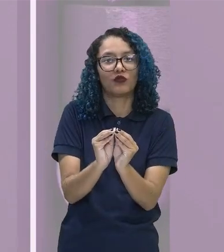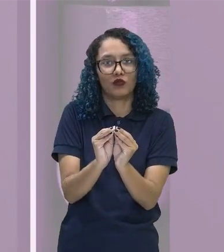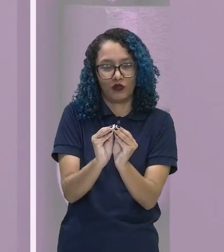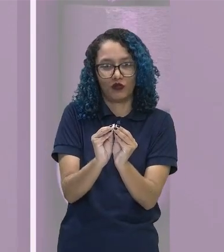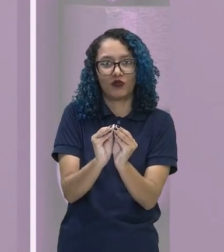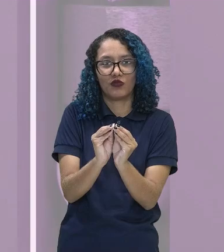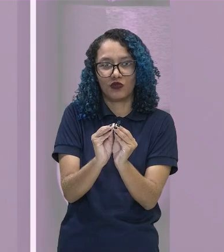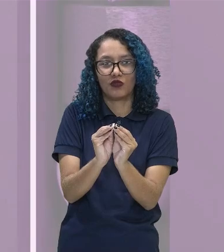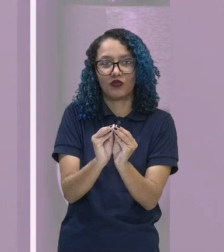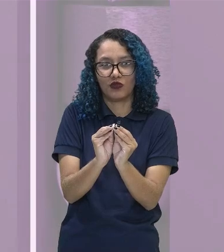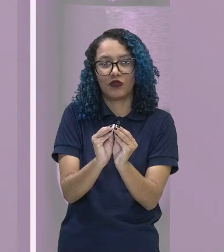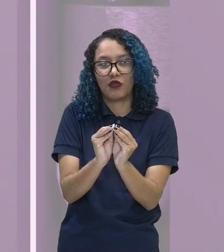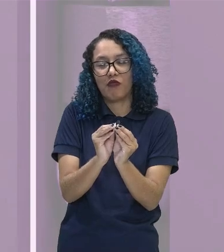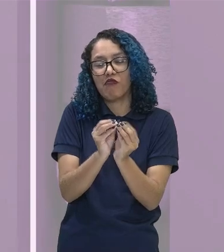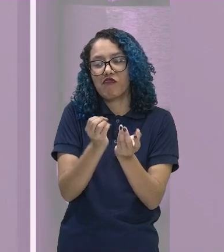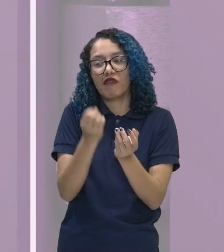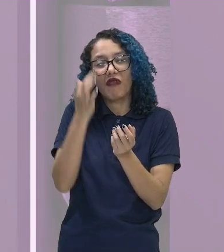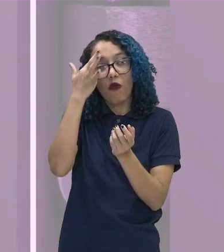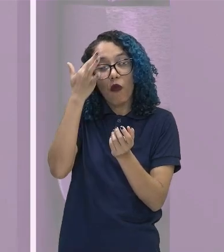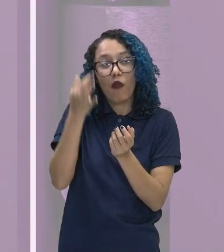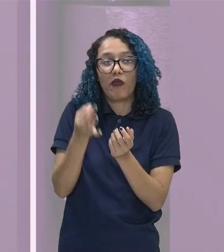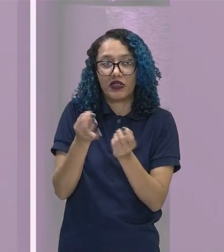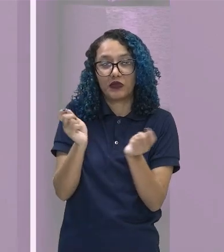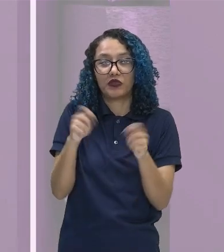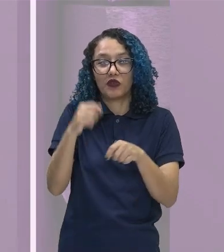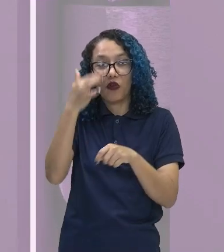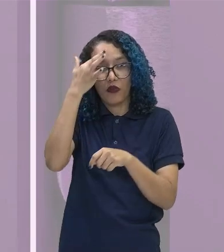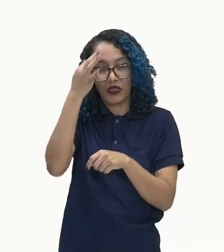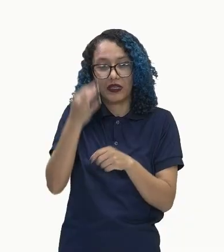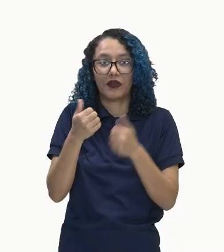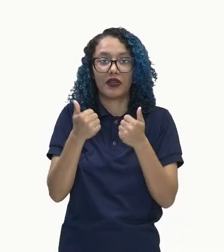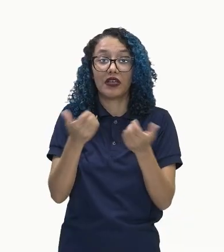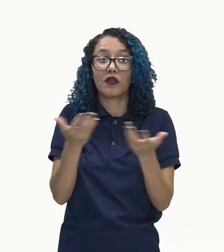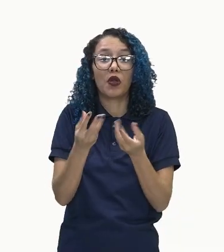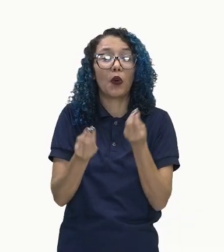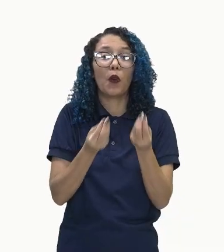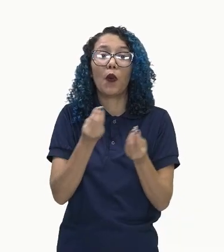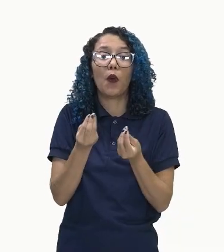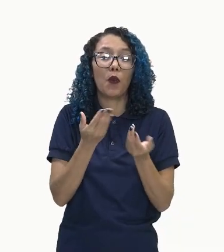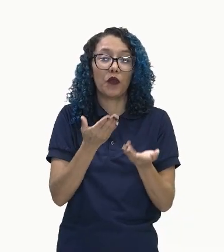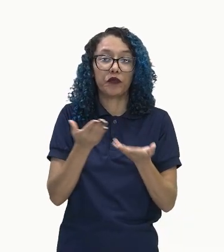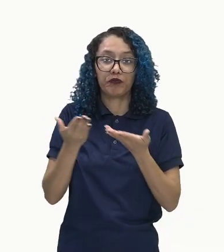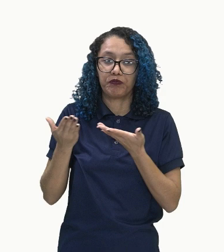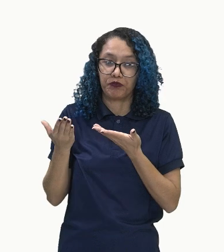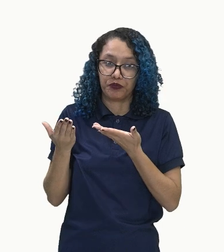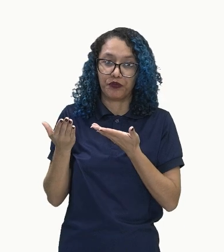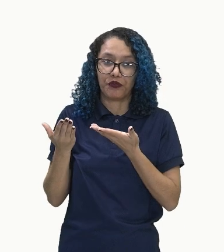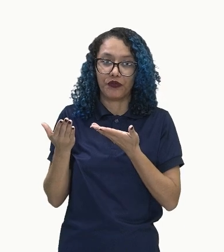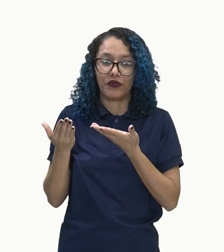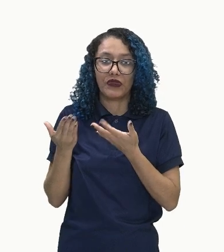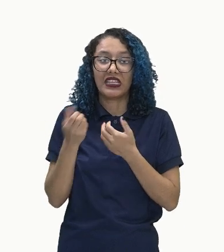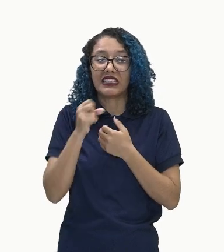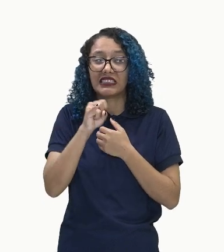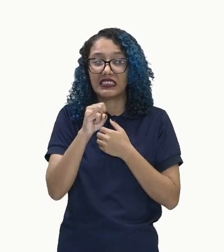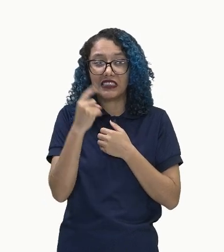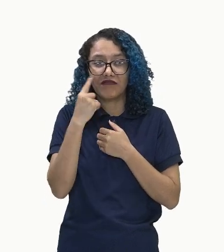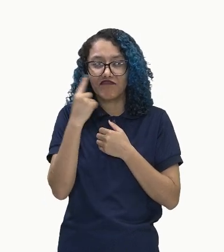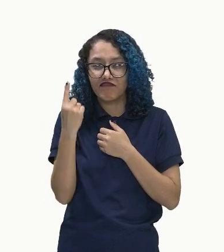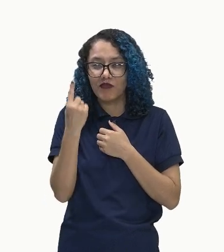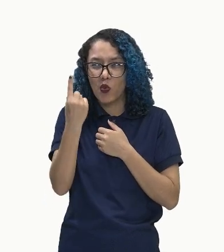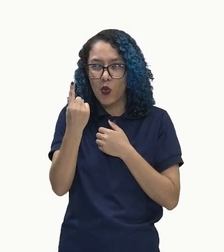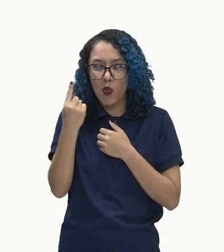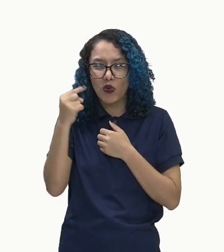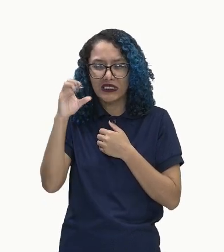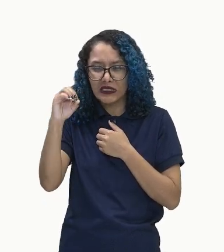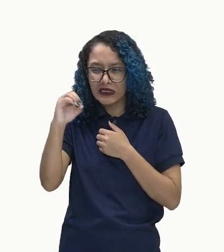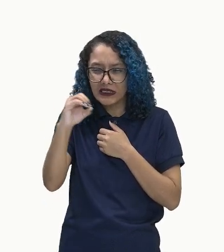forma mais compreensível até. Tudo bem? E olha como é que fica então. Se nós temos aí 1 sextilhão, né, vamos contar